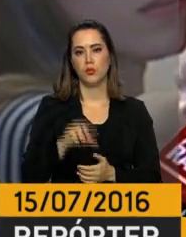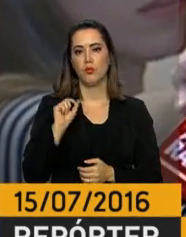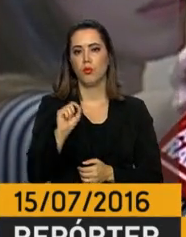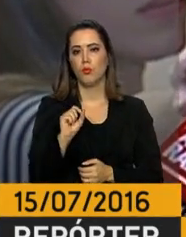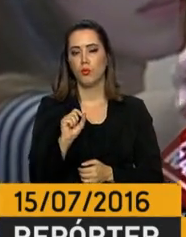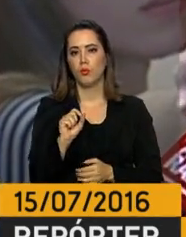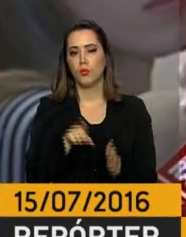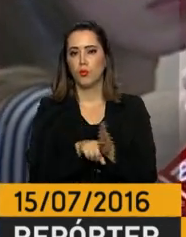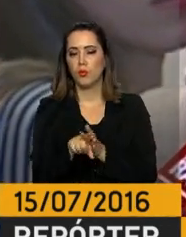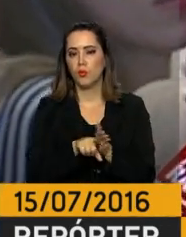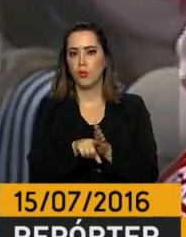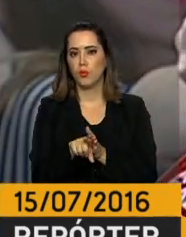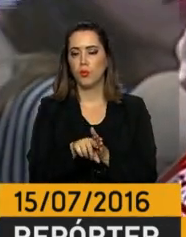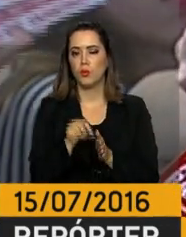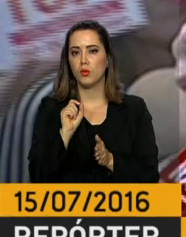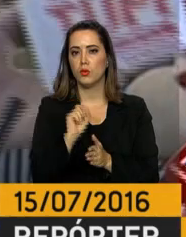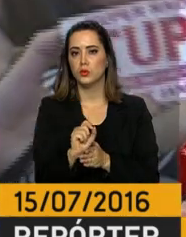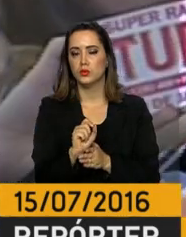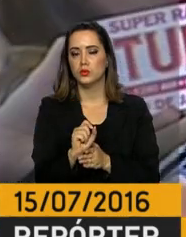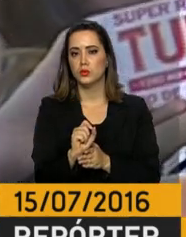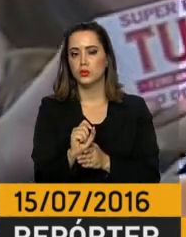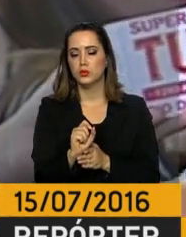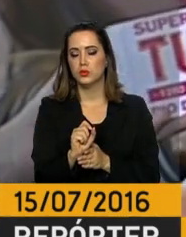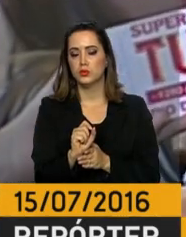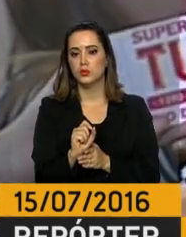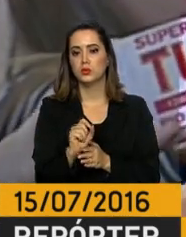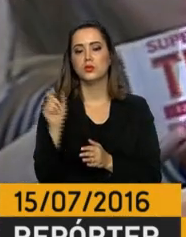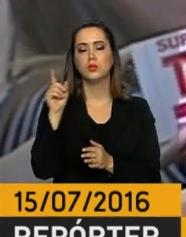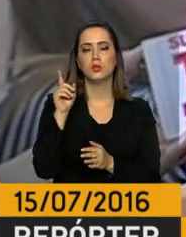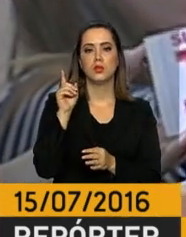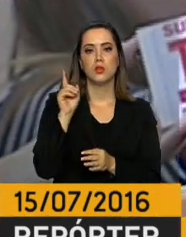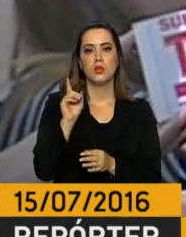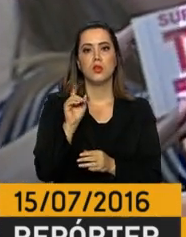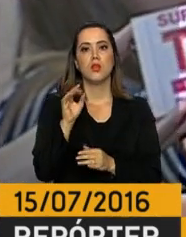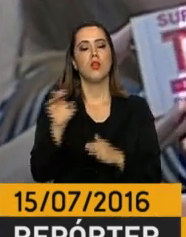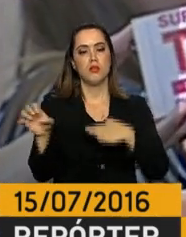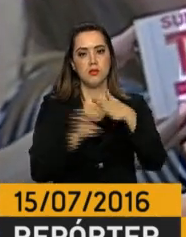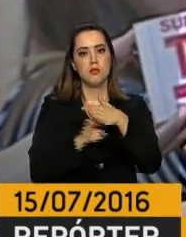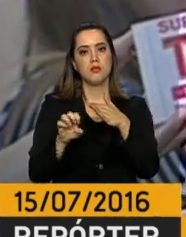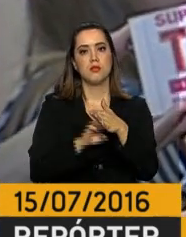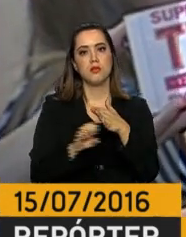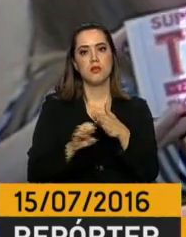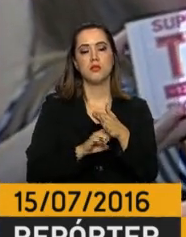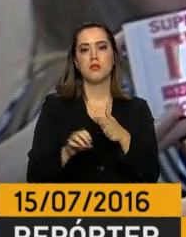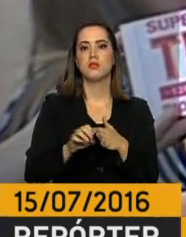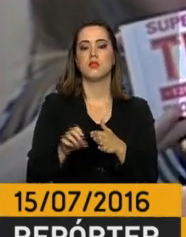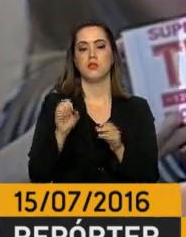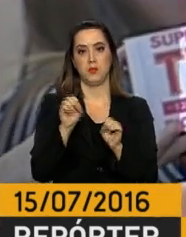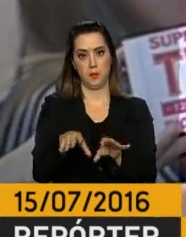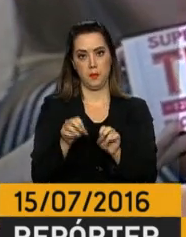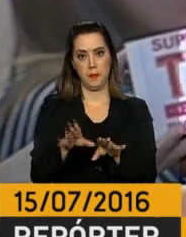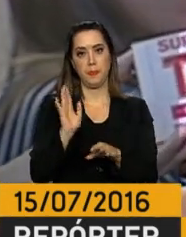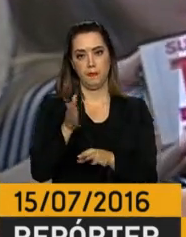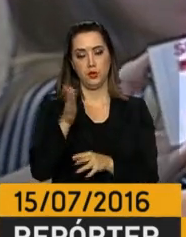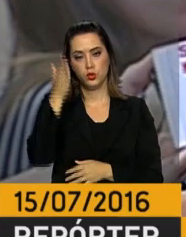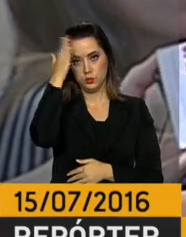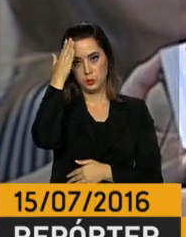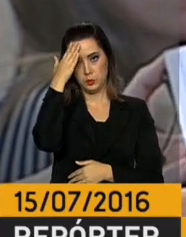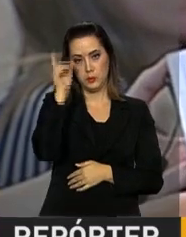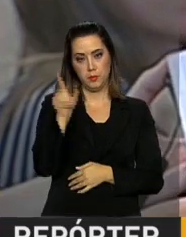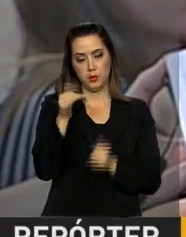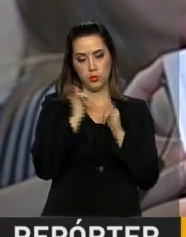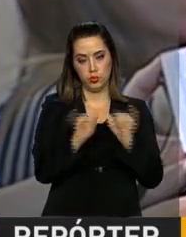informadas sobre as mudanças e qual foi a reação delas? Bom, as instituições foram informadas no dia de ontem. Nós reunimos